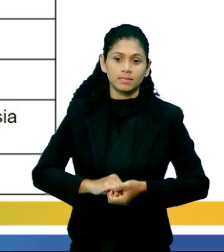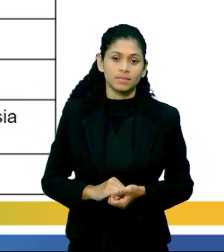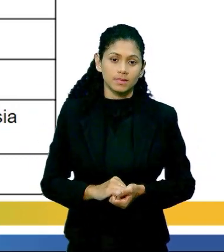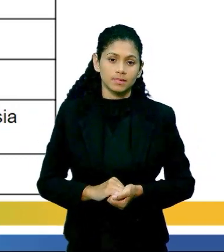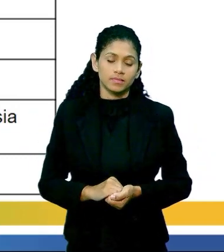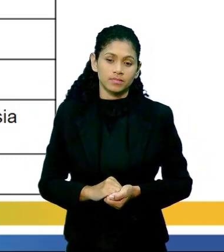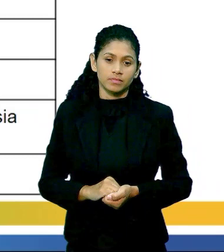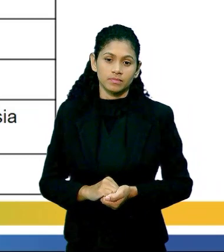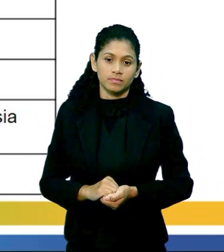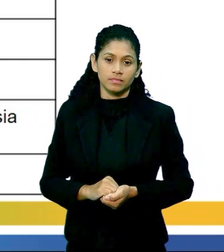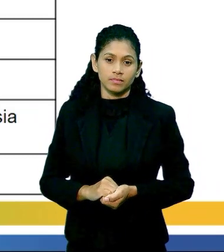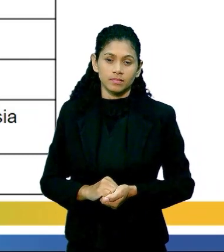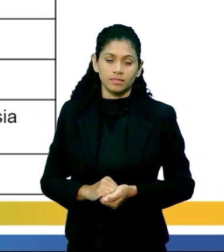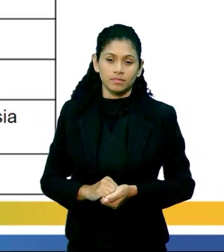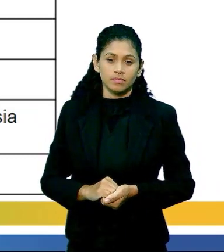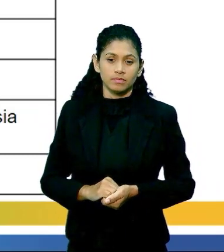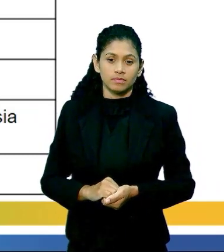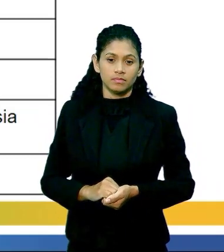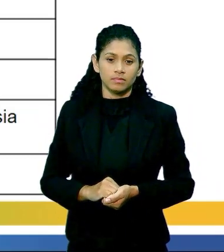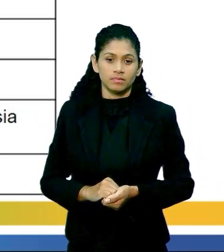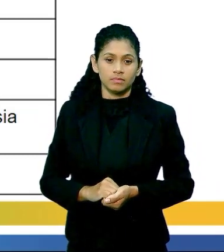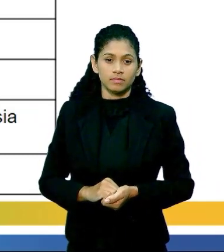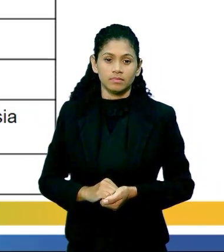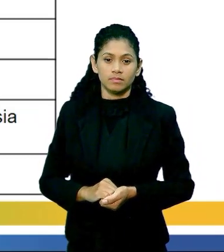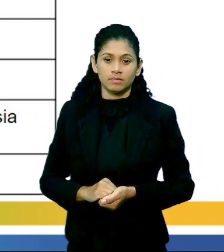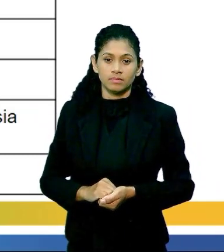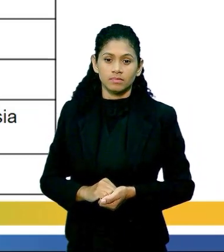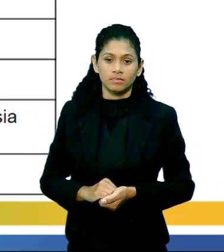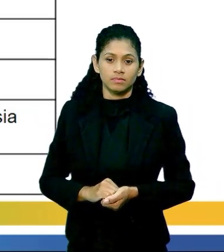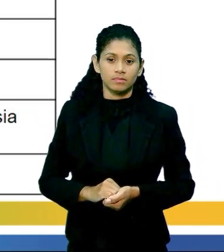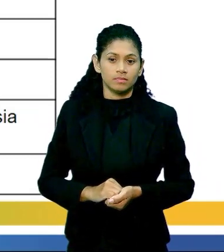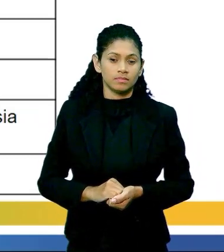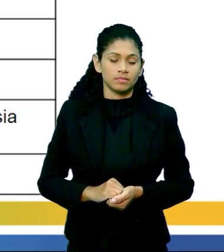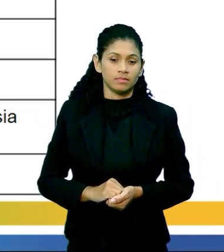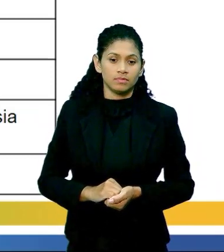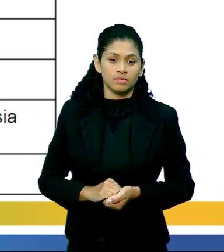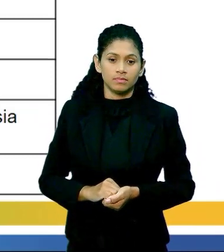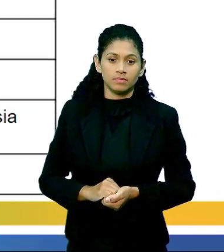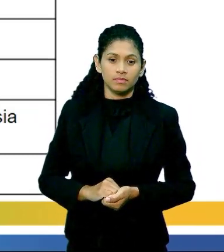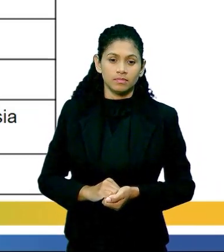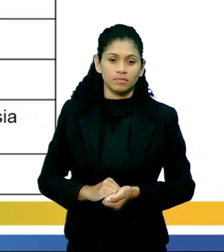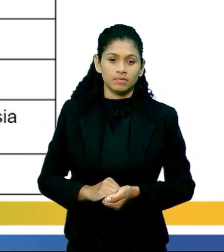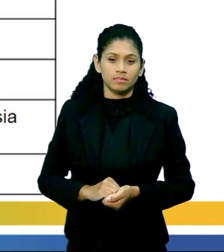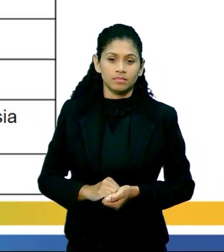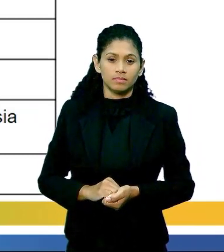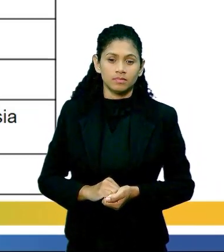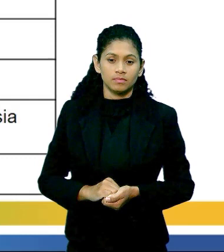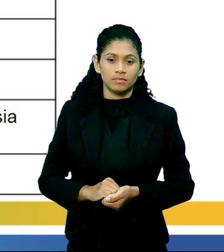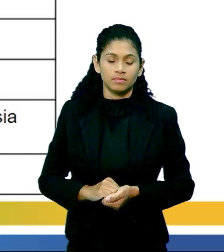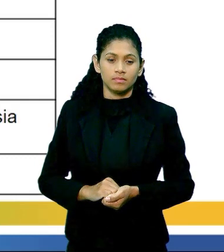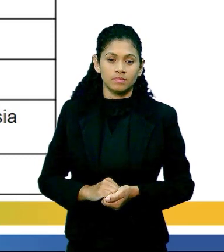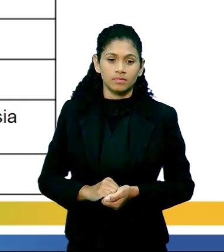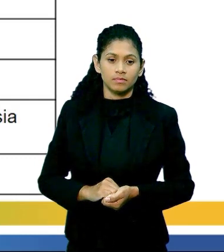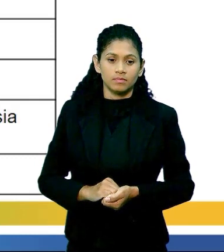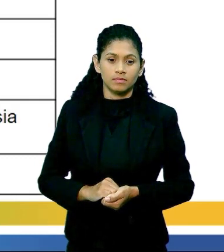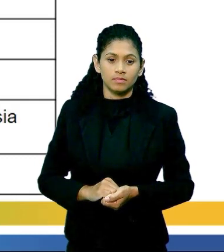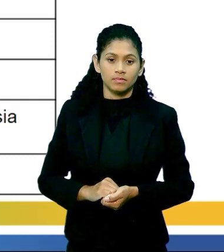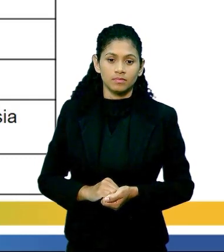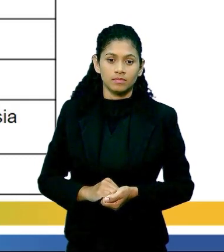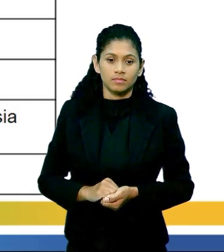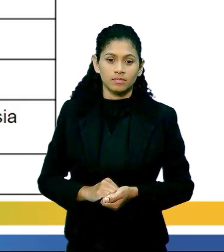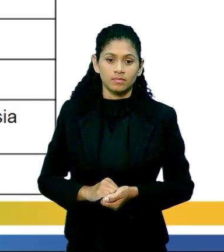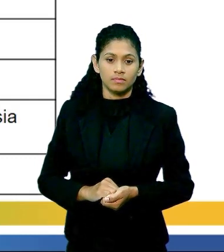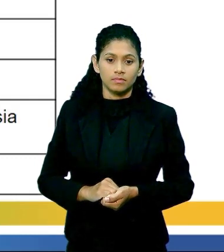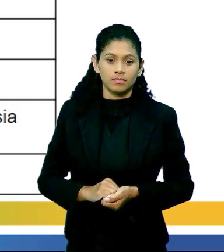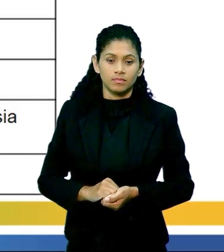outubro, temos todos os santos em novembro, o dia do homem, né, aí, temos o dia da Imaculada Conceição em dezembro, e até